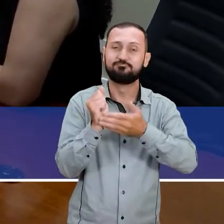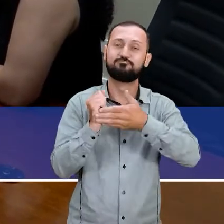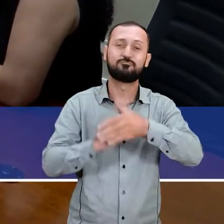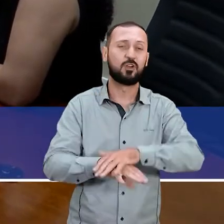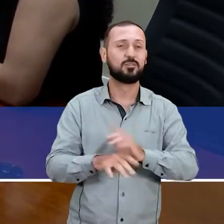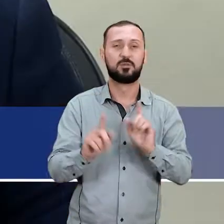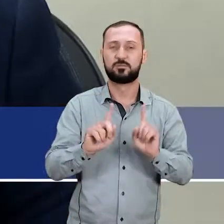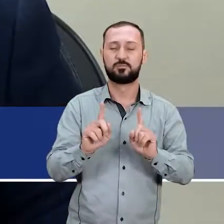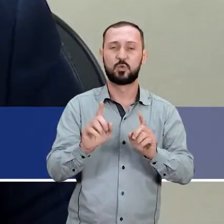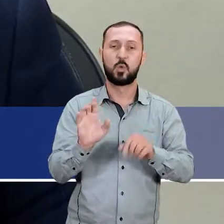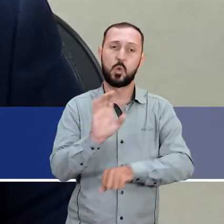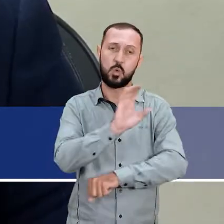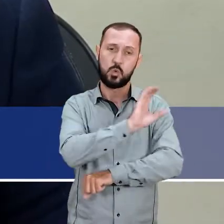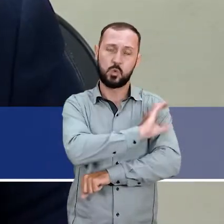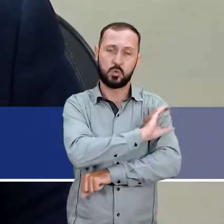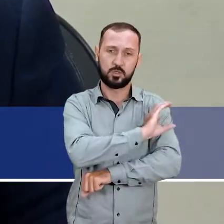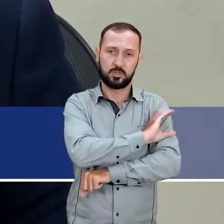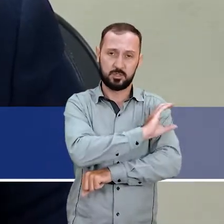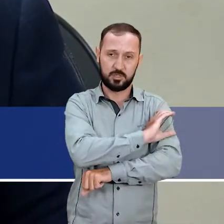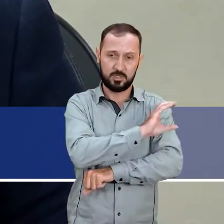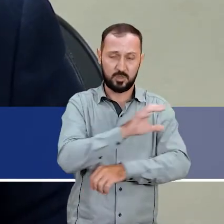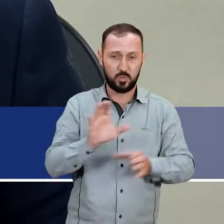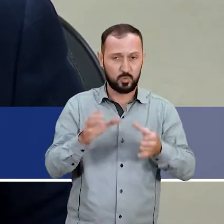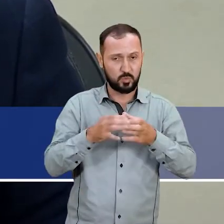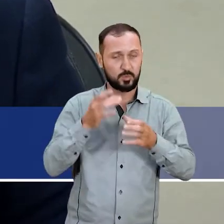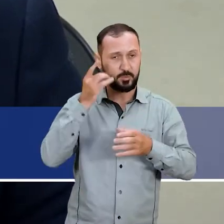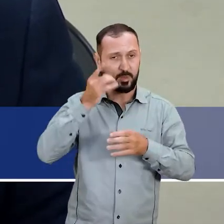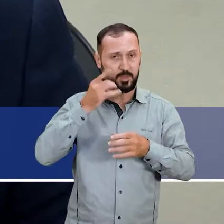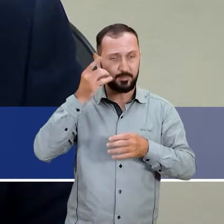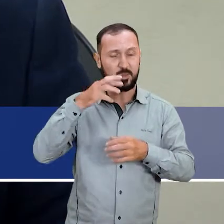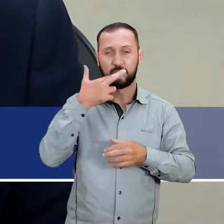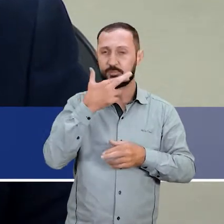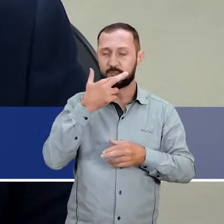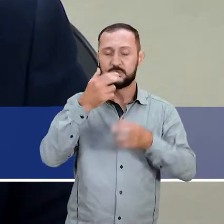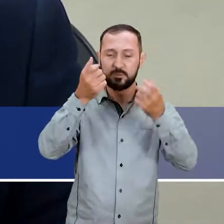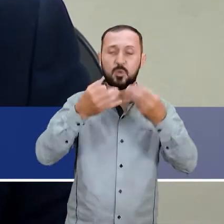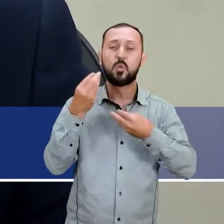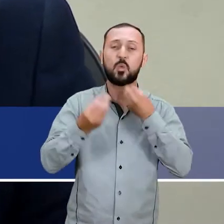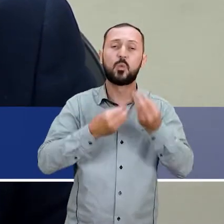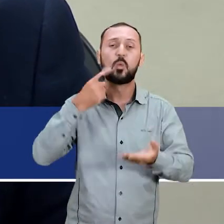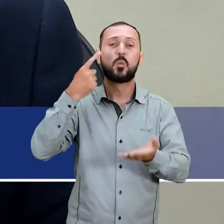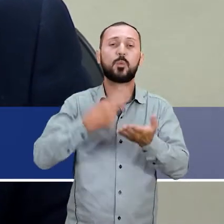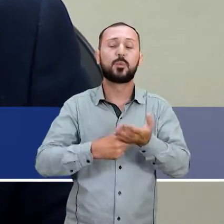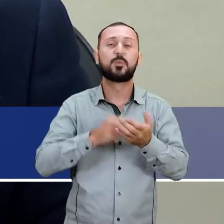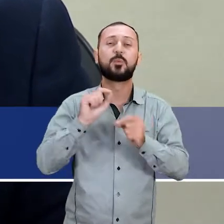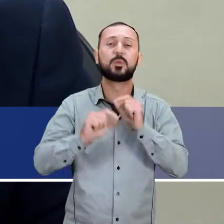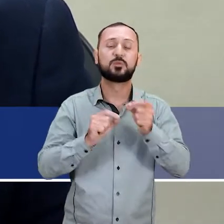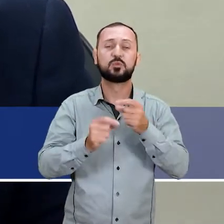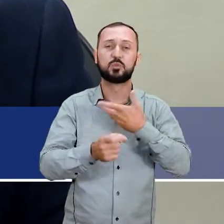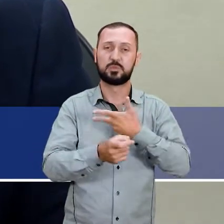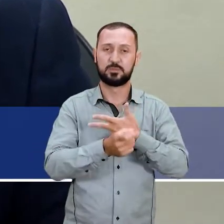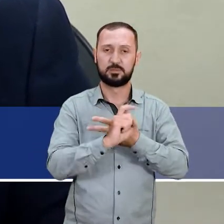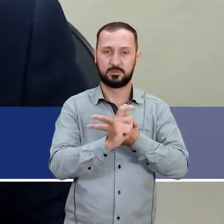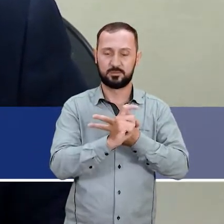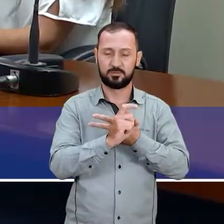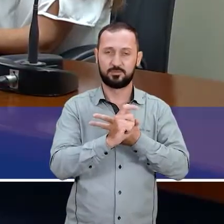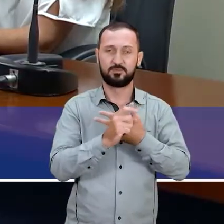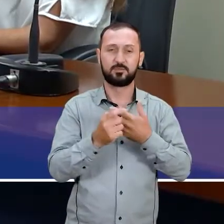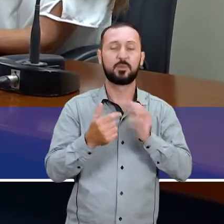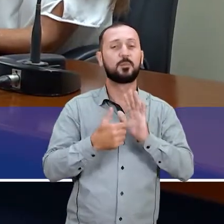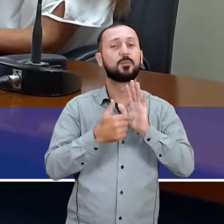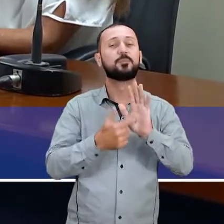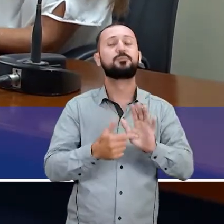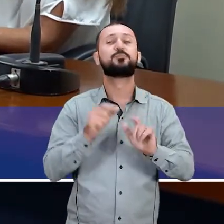de recursos. O coordenador da frente, deputado Renato Câmara, falou sobre o compromisso do Executivo diante dessa situação